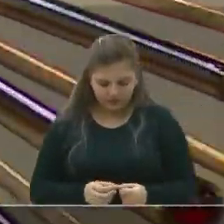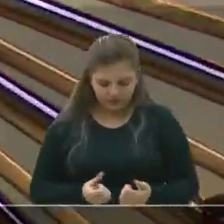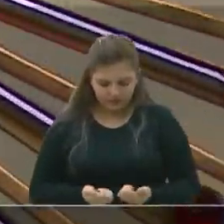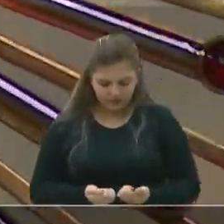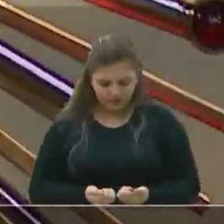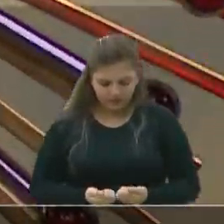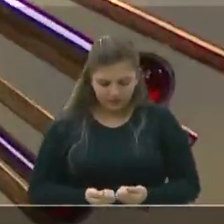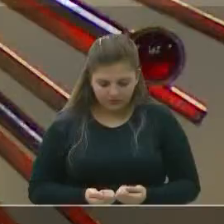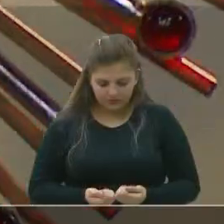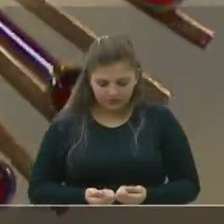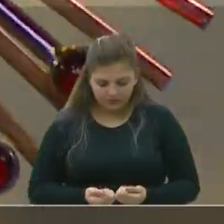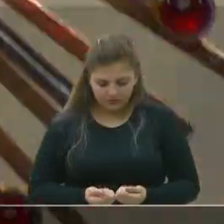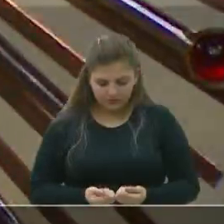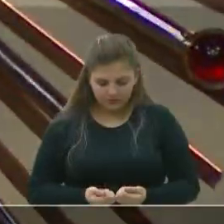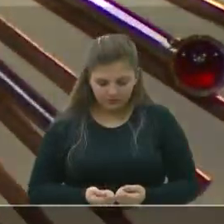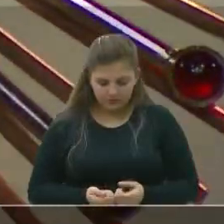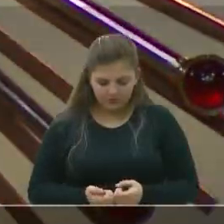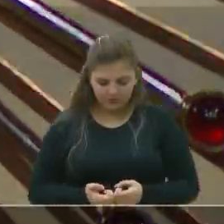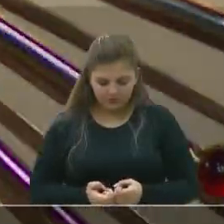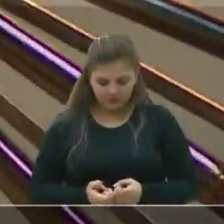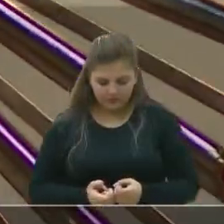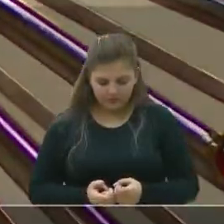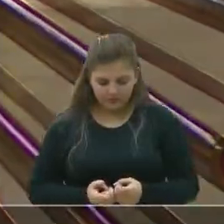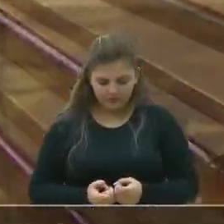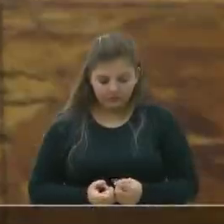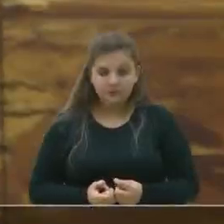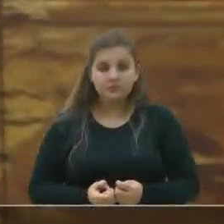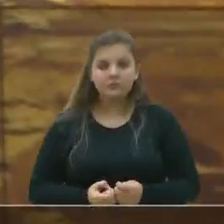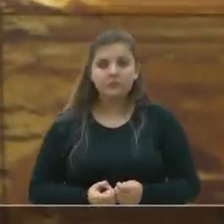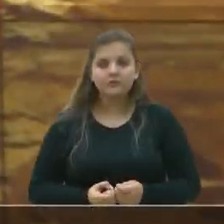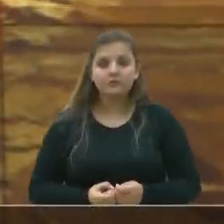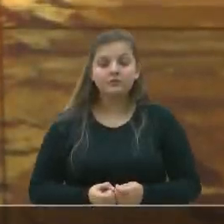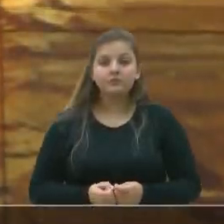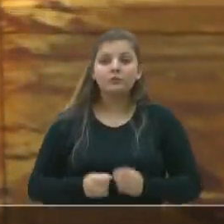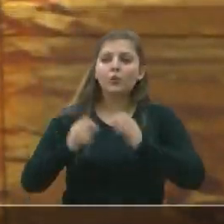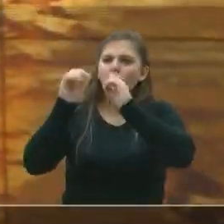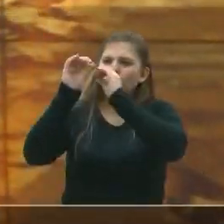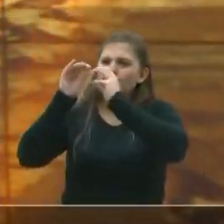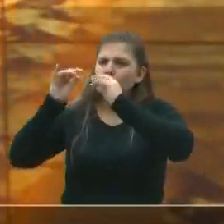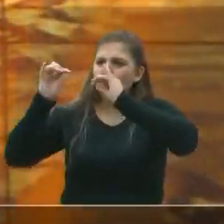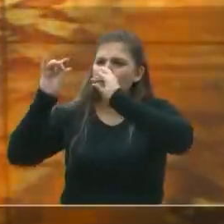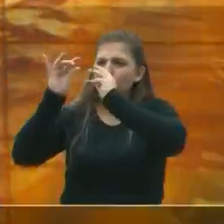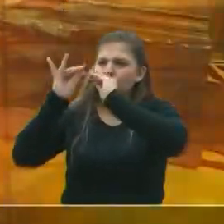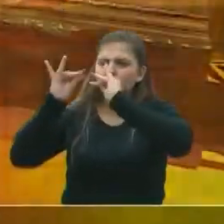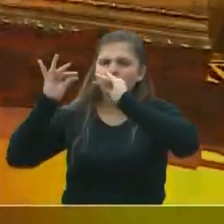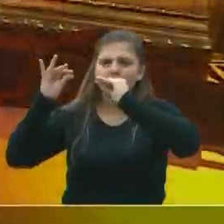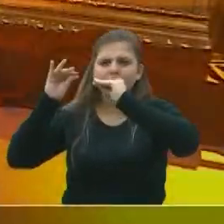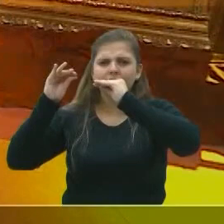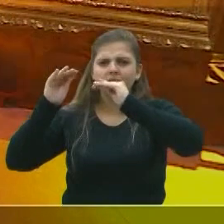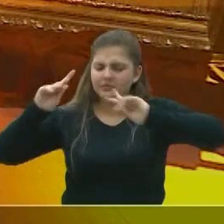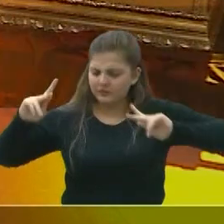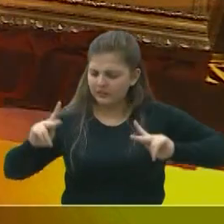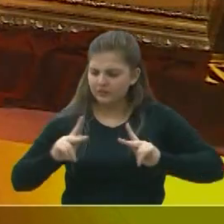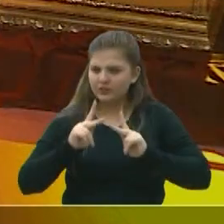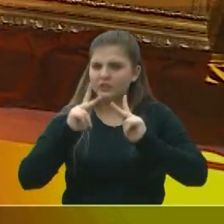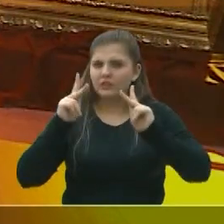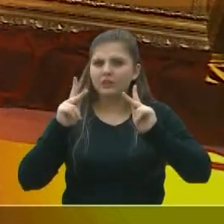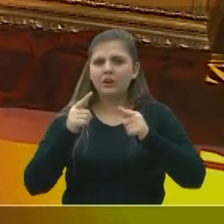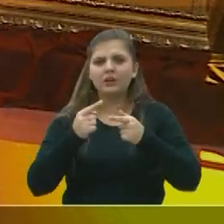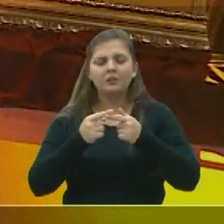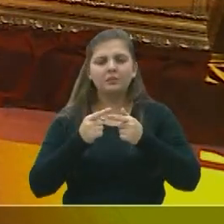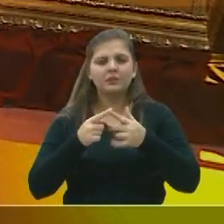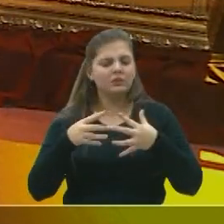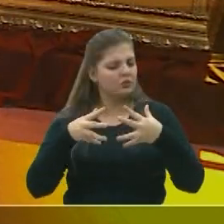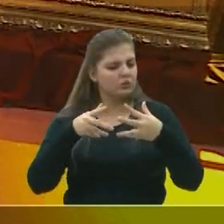E o grande soar da trombeta, dando a vitória para todos